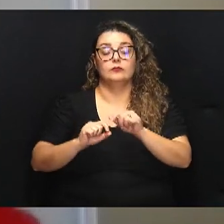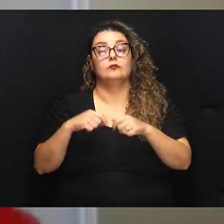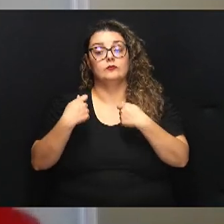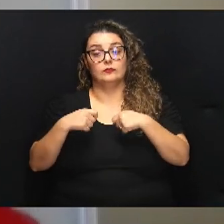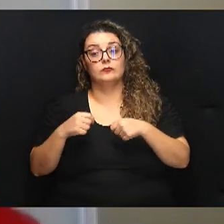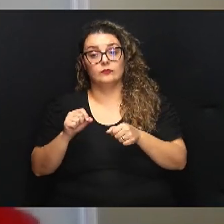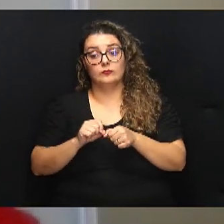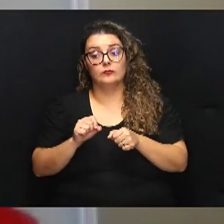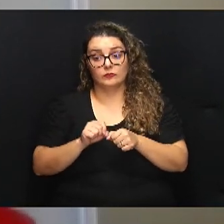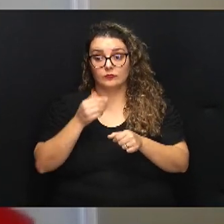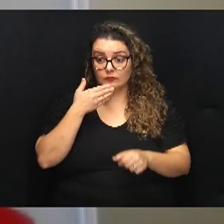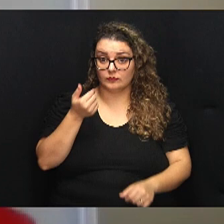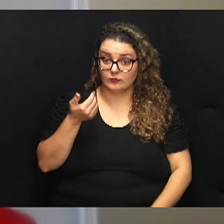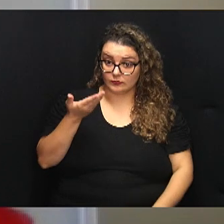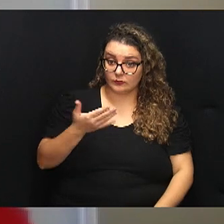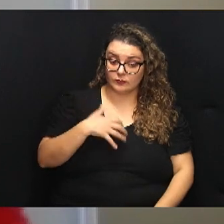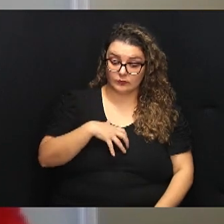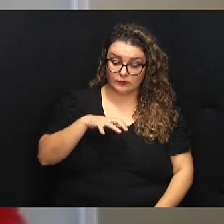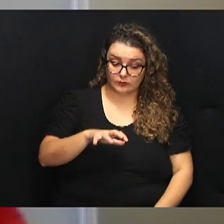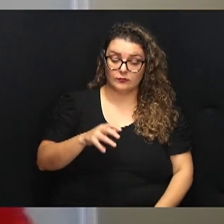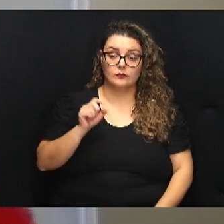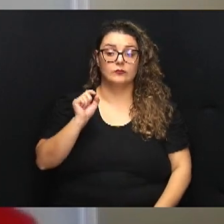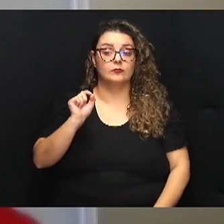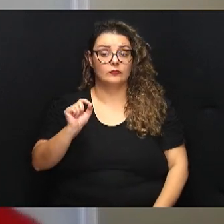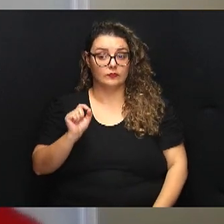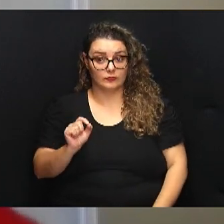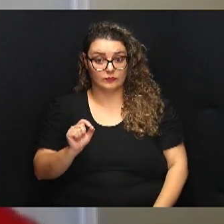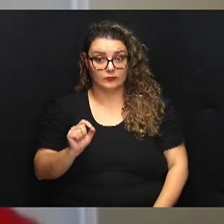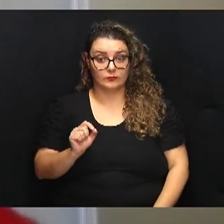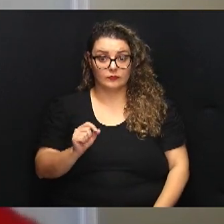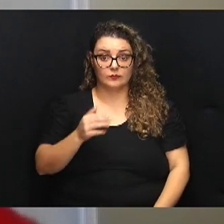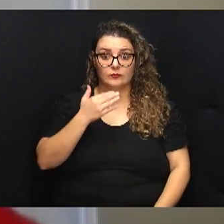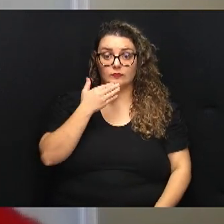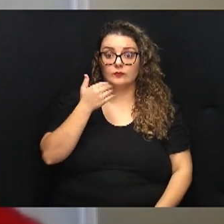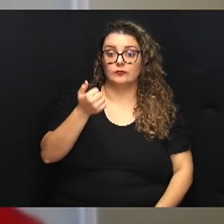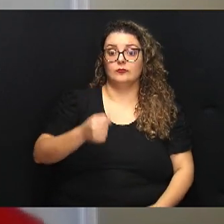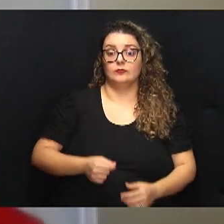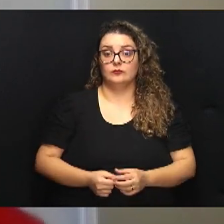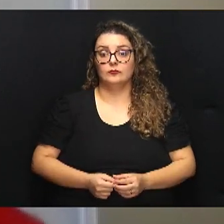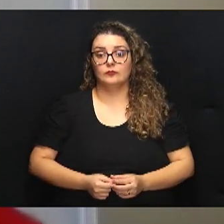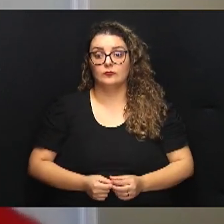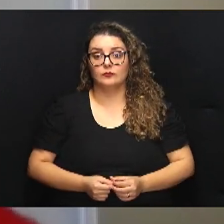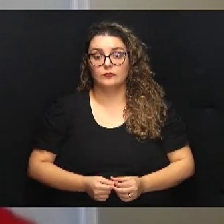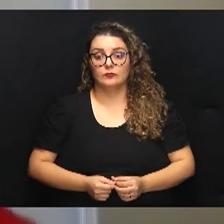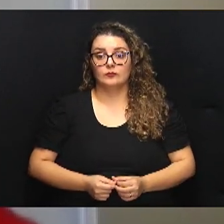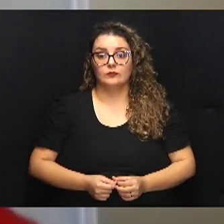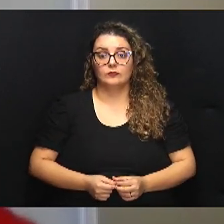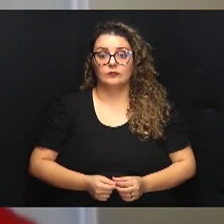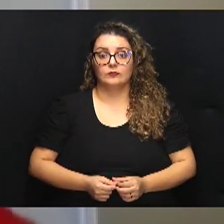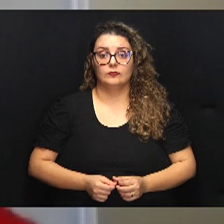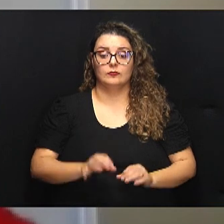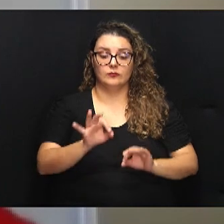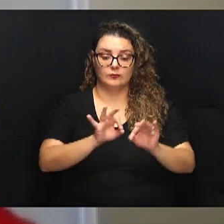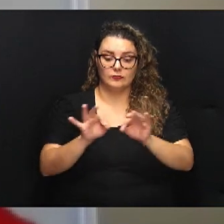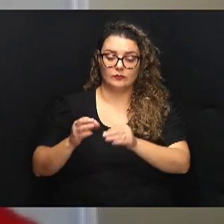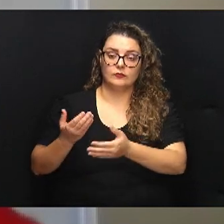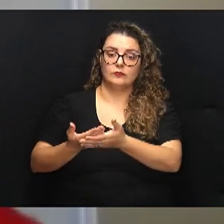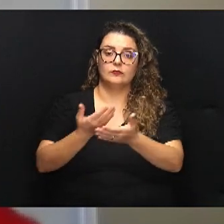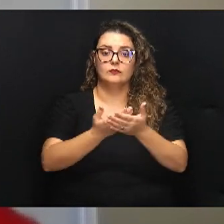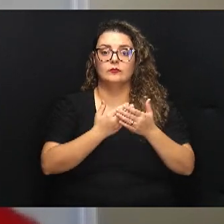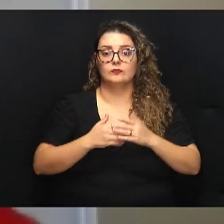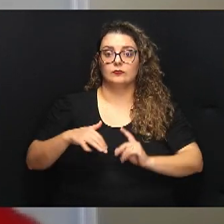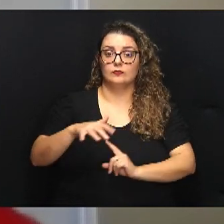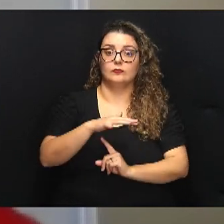para melhorar essa situação é melhoria na elaboração dos estudos ambientais.